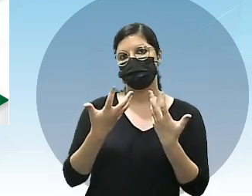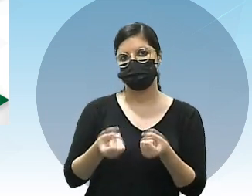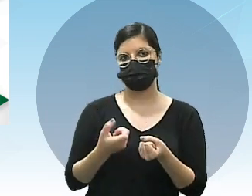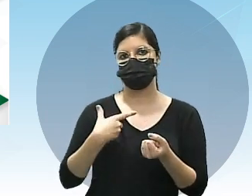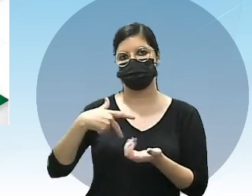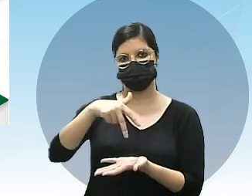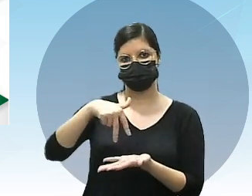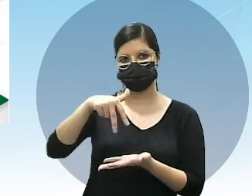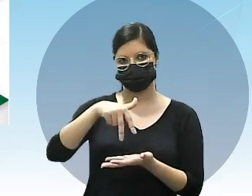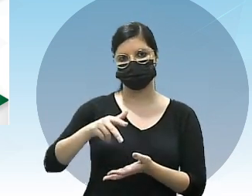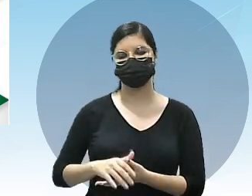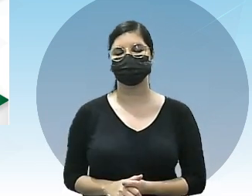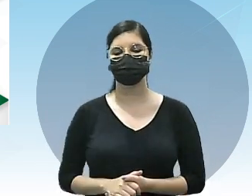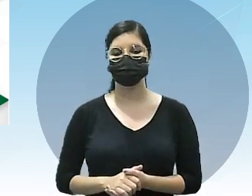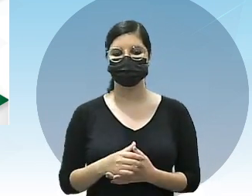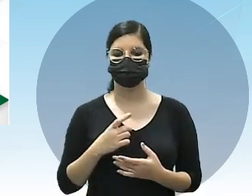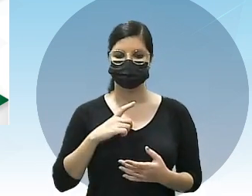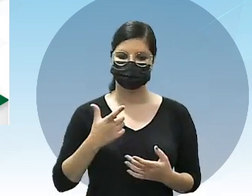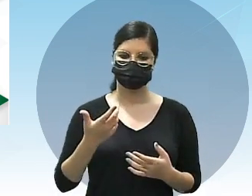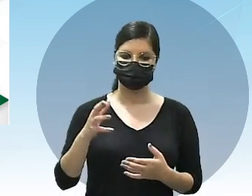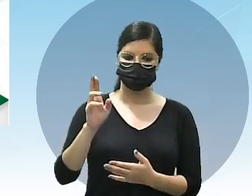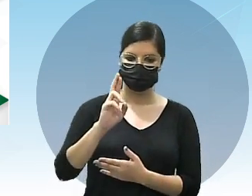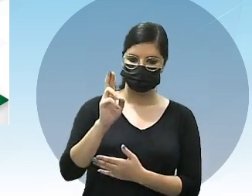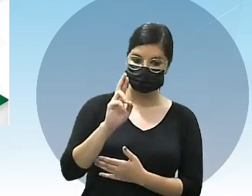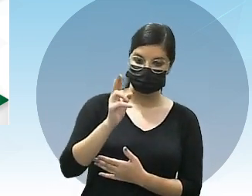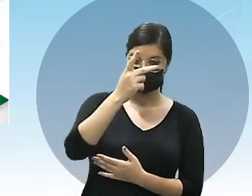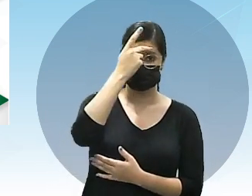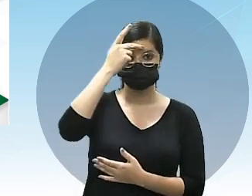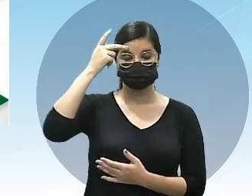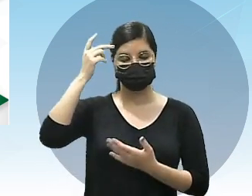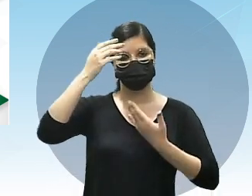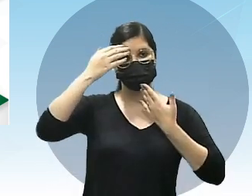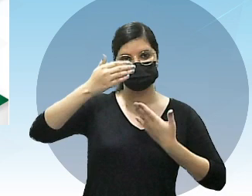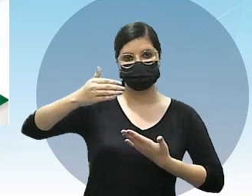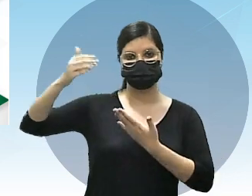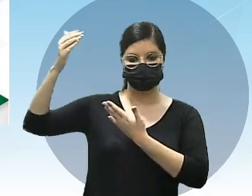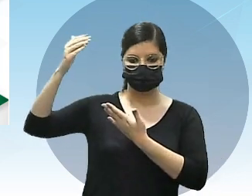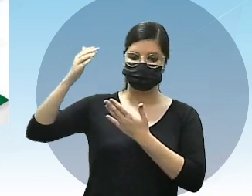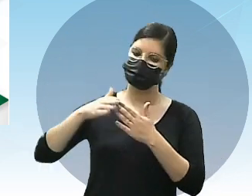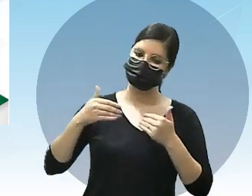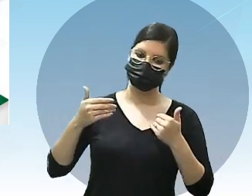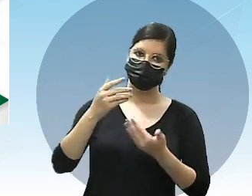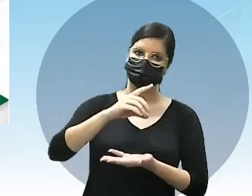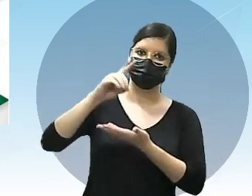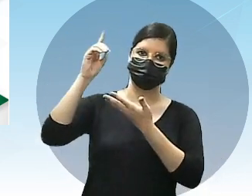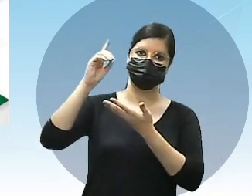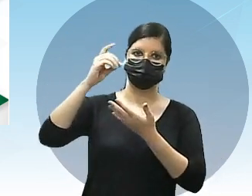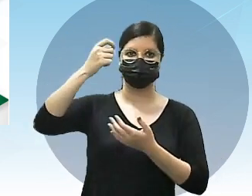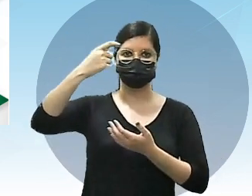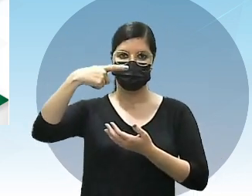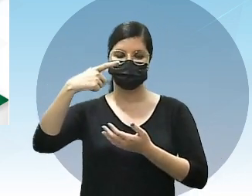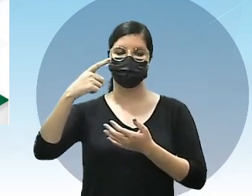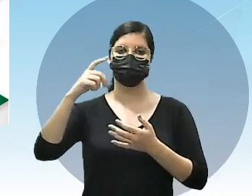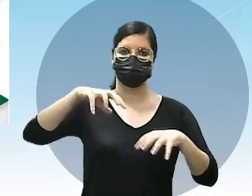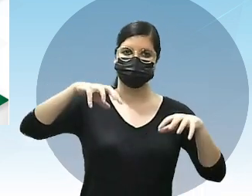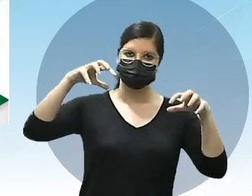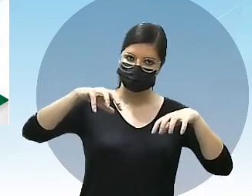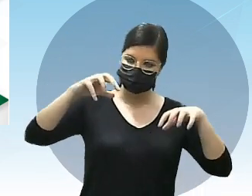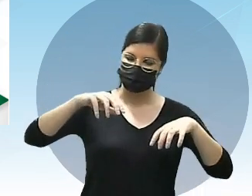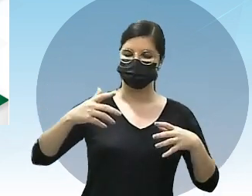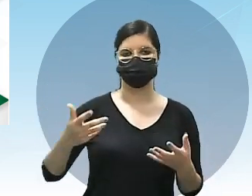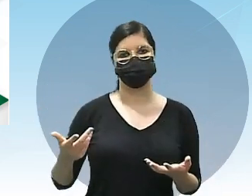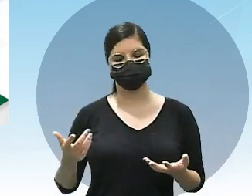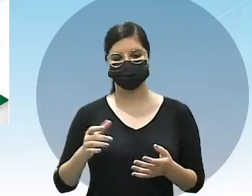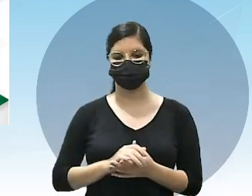da dança também né então quando voltei aí ó Então já deixou sem que as pessoas fazem agradecimento ou pedindo aos Deuses O sol pediu uma chuva etc